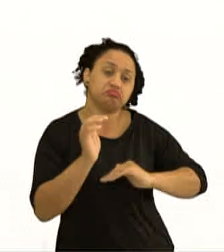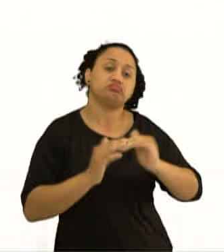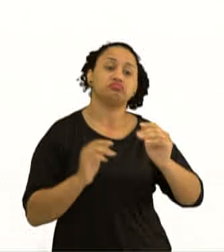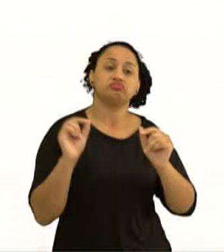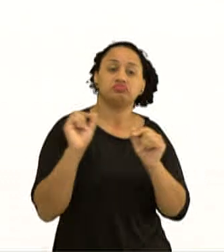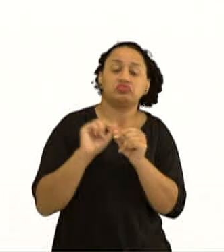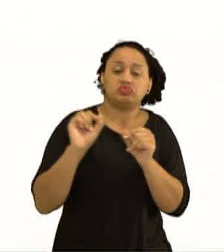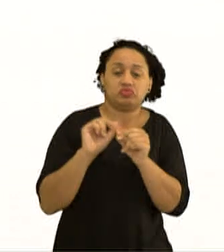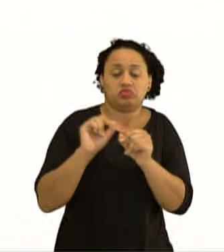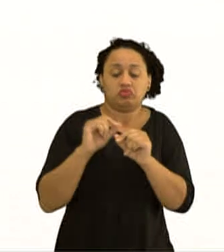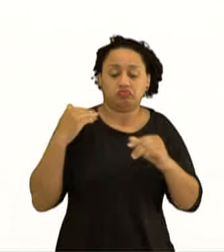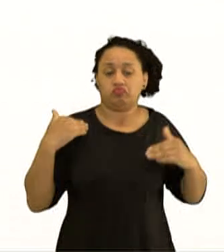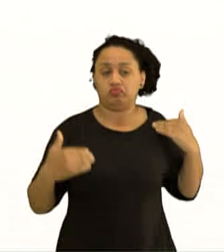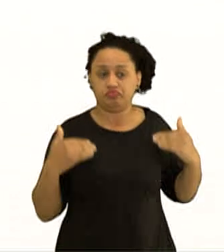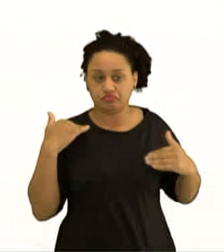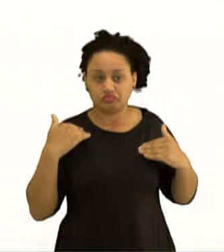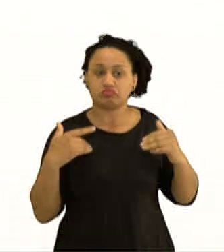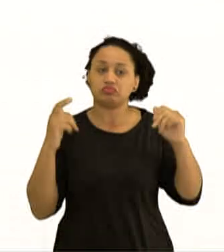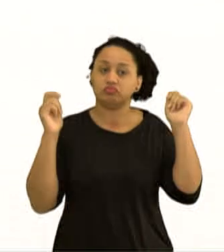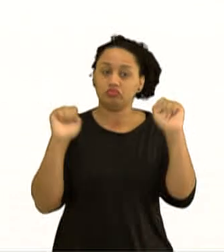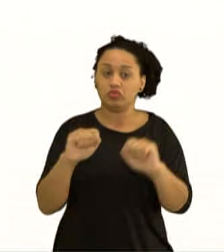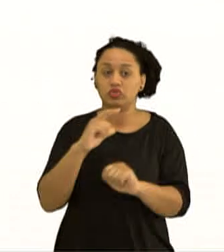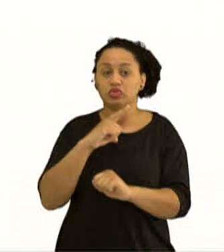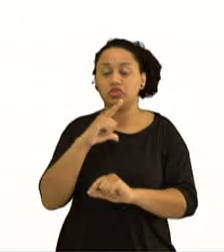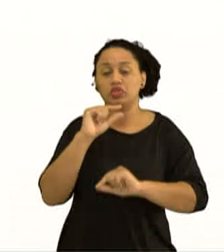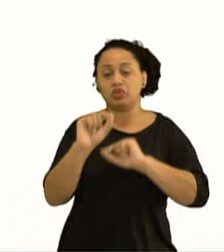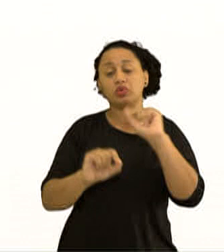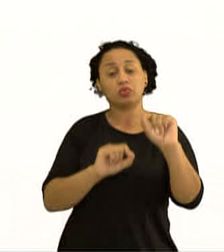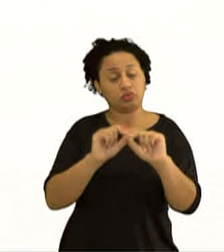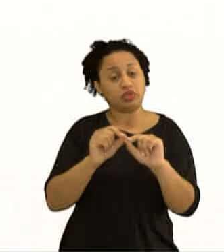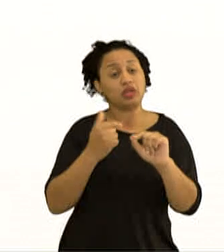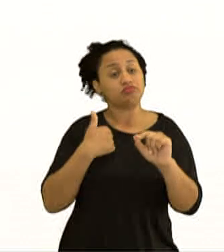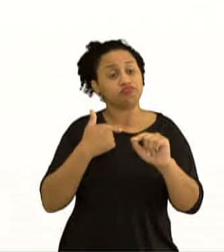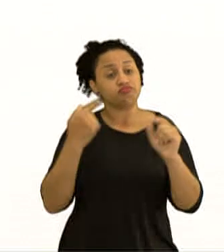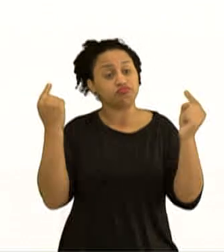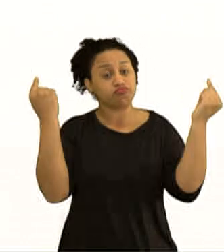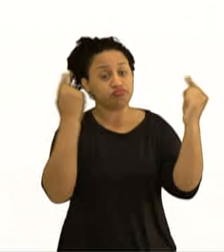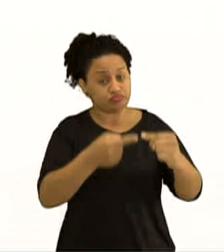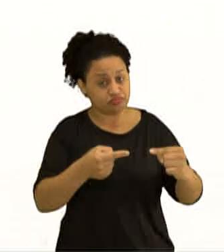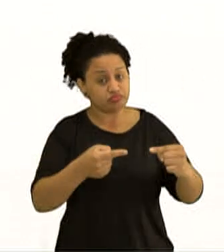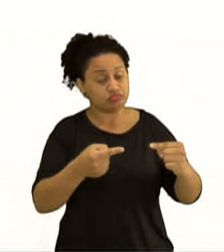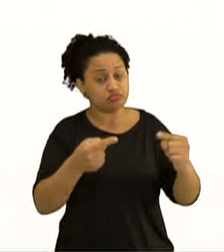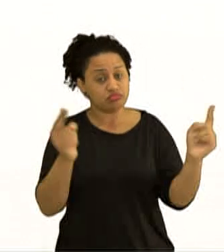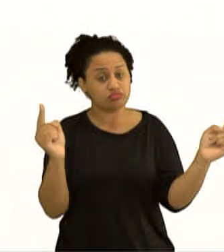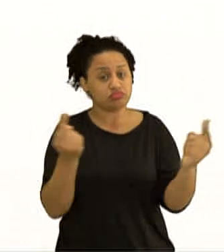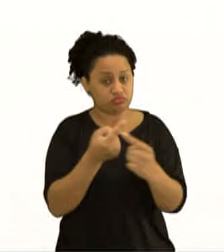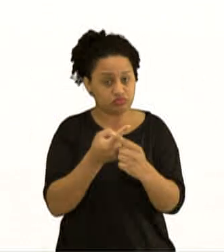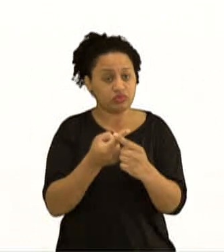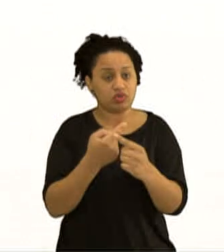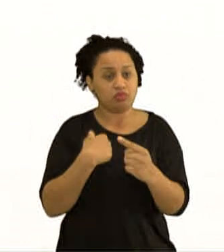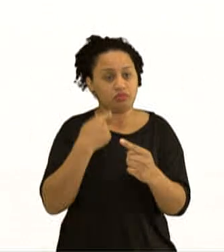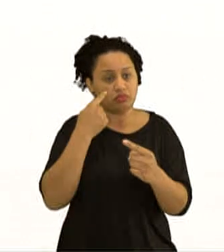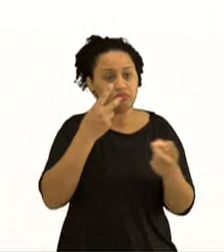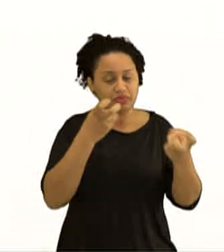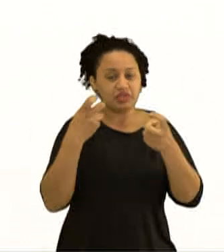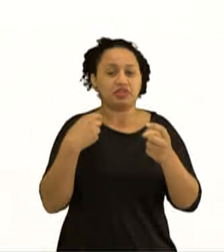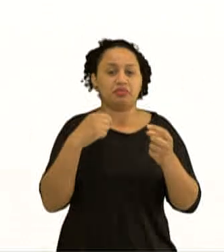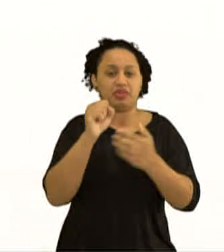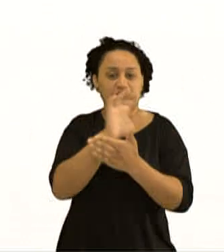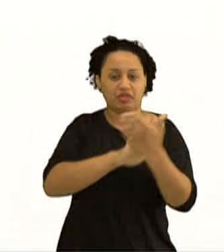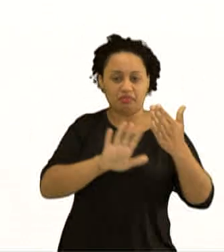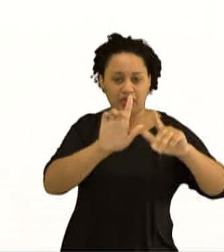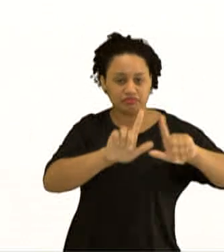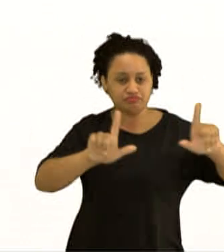realizadas com o nosso corpo, que elas podem ser modalidades competitivas, como podemos ver aqui na imagem, uma competição